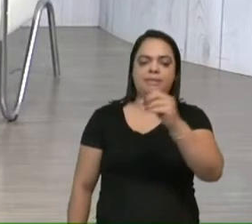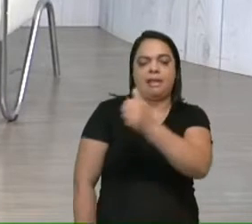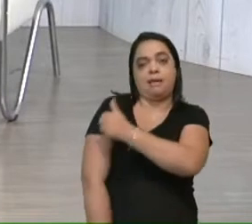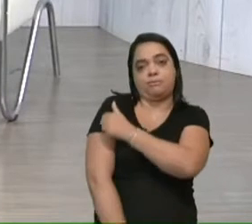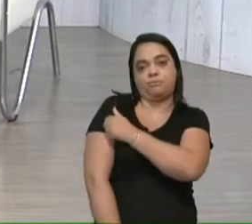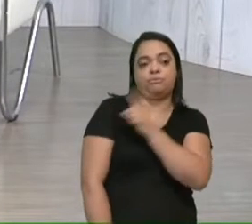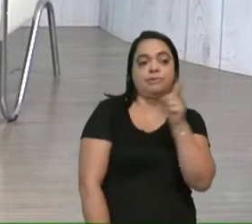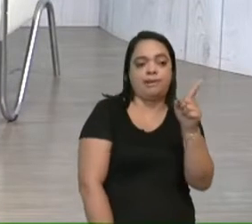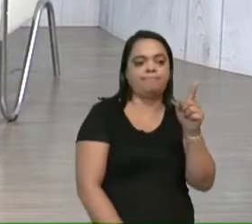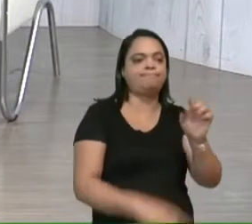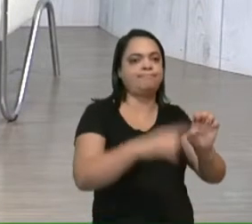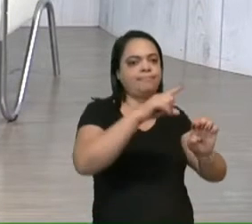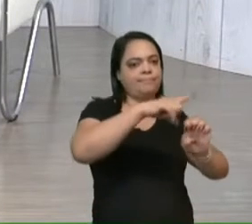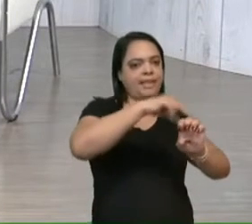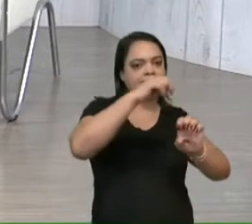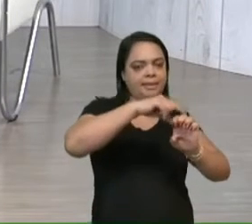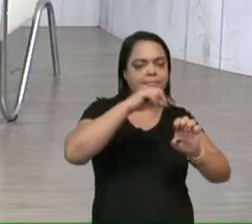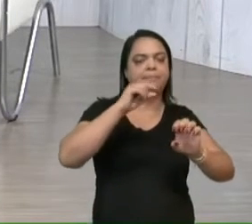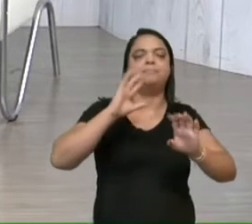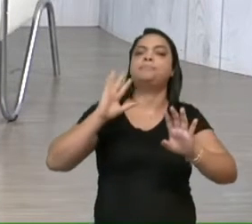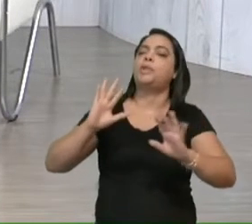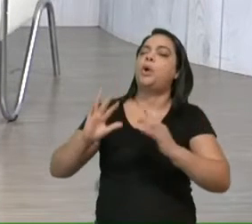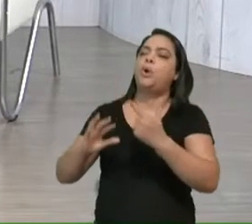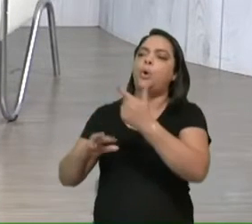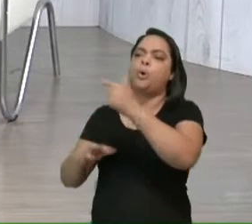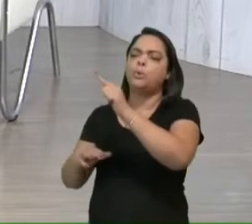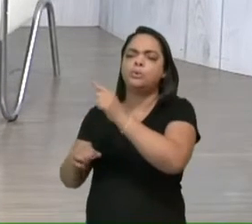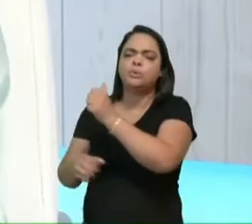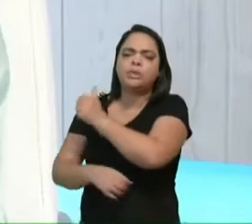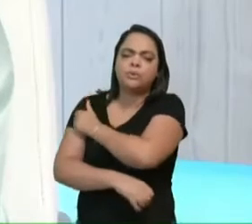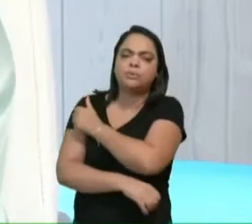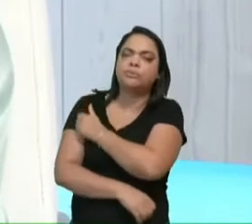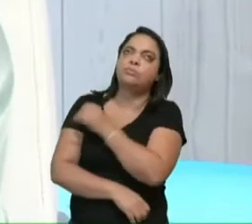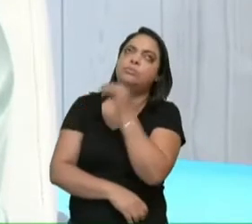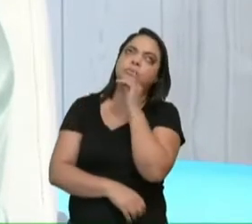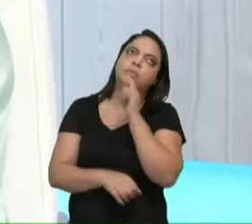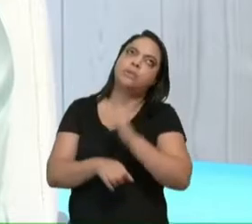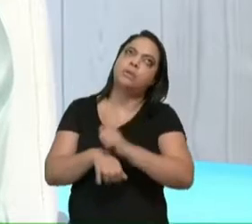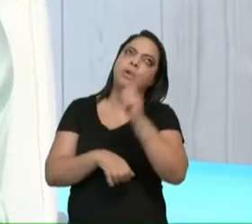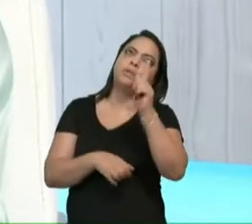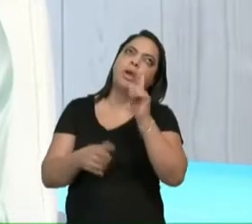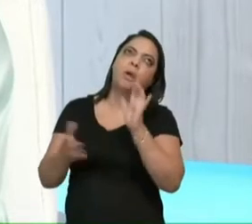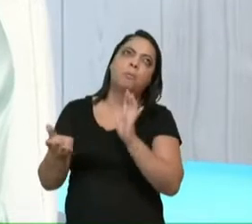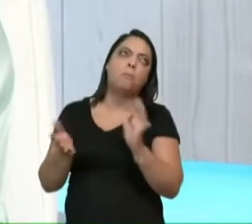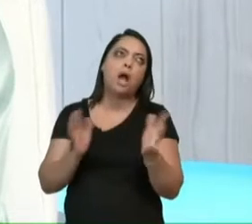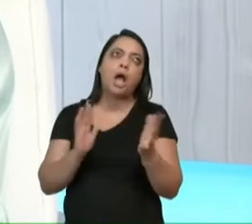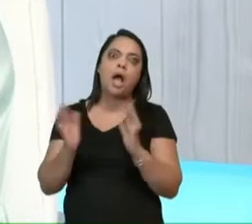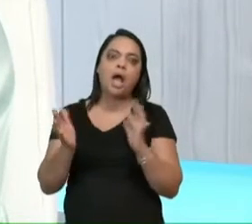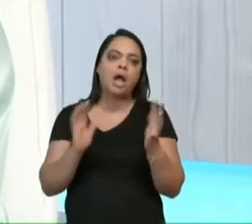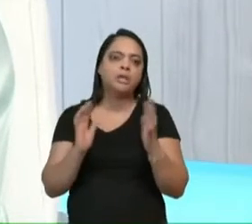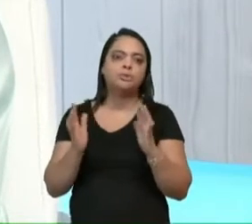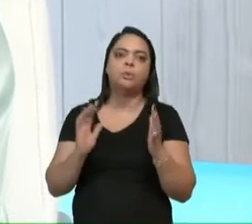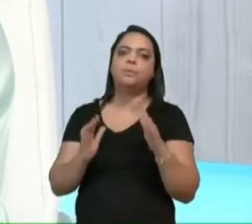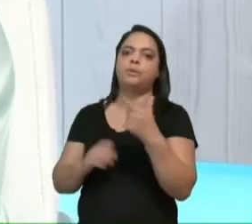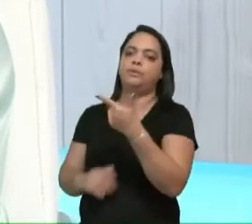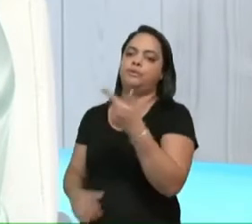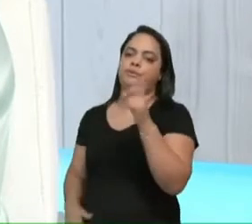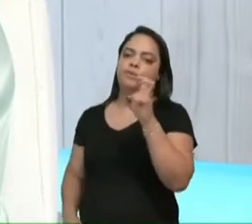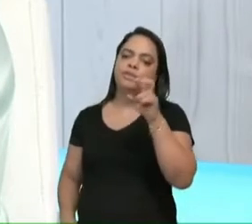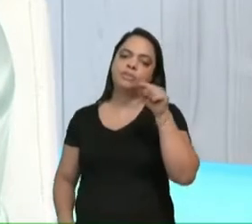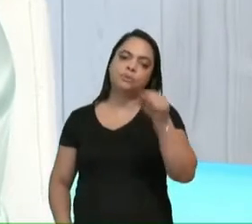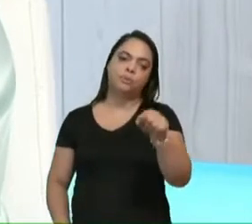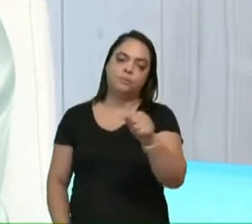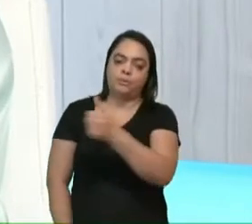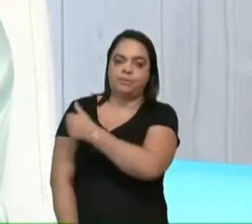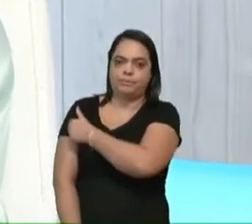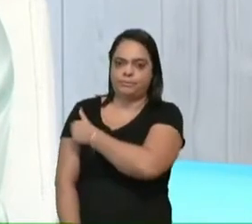estudantes os demais da graduação vamos falar o número aí né aproximado de 25.000